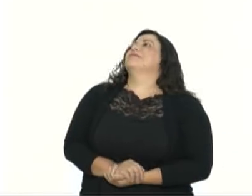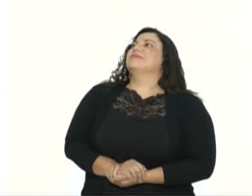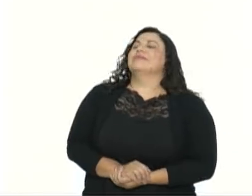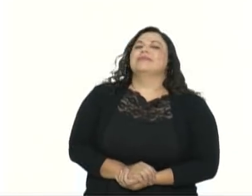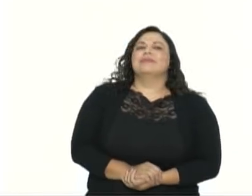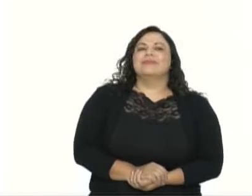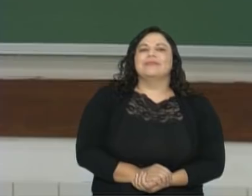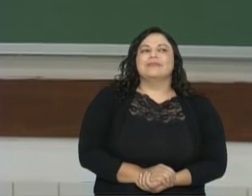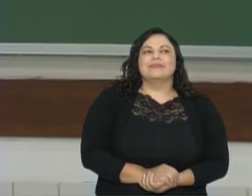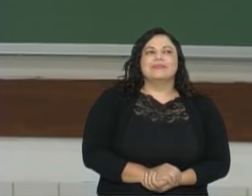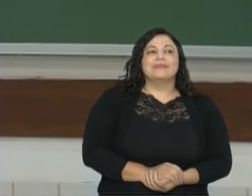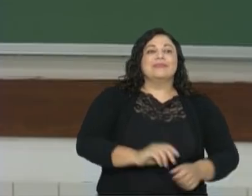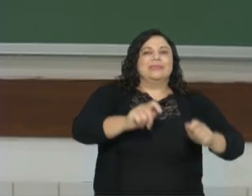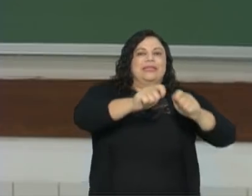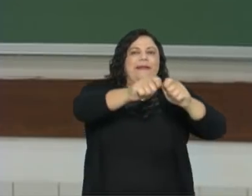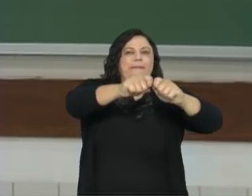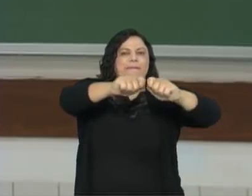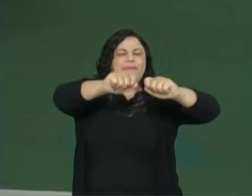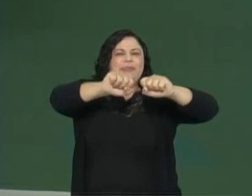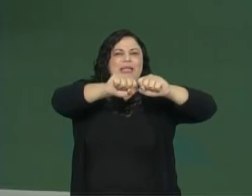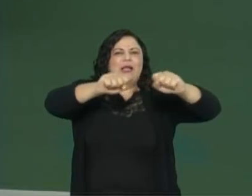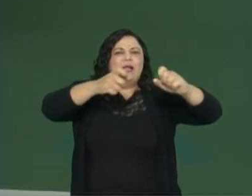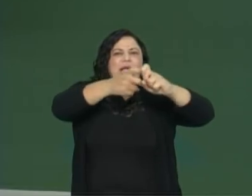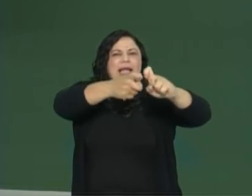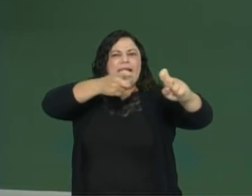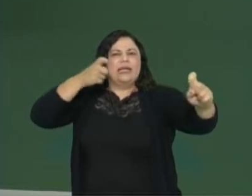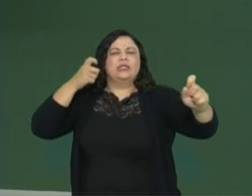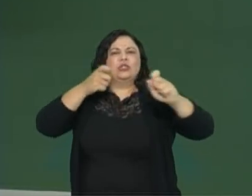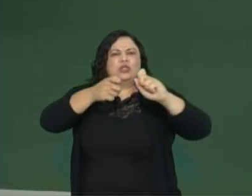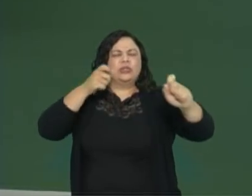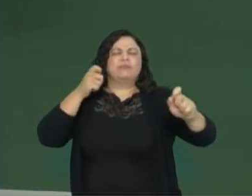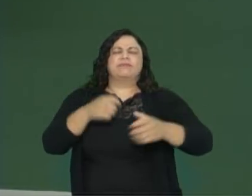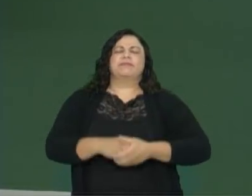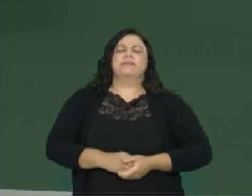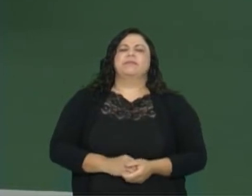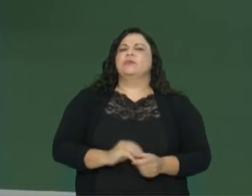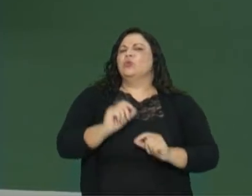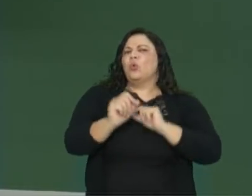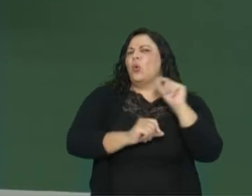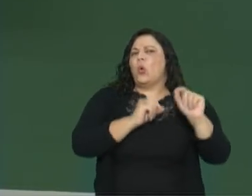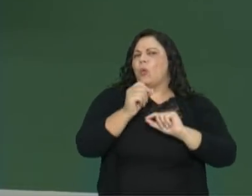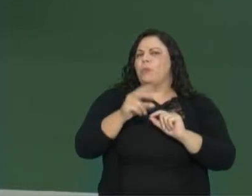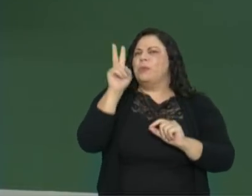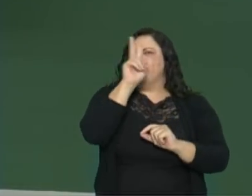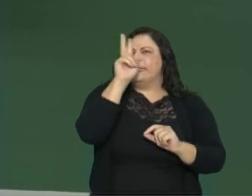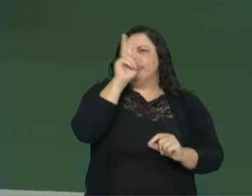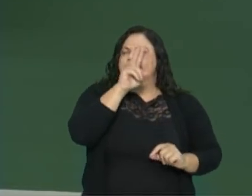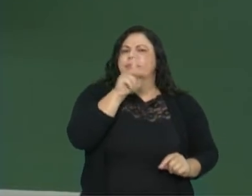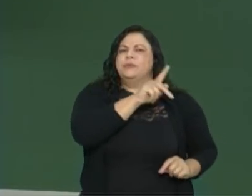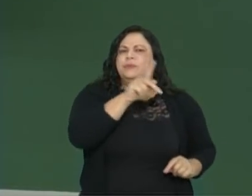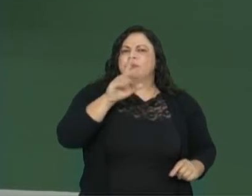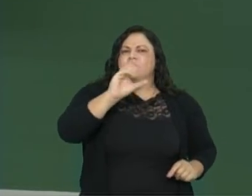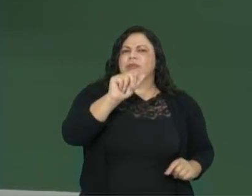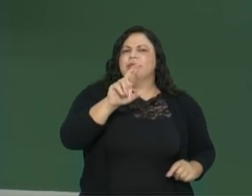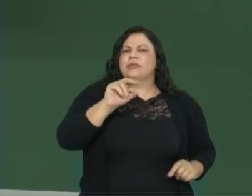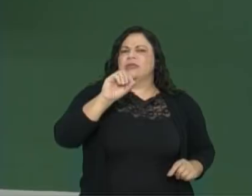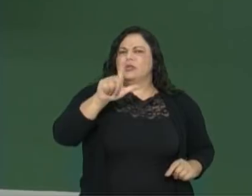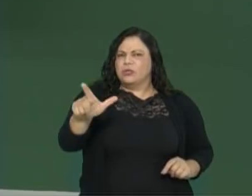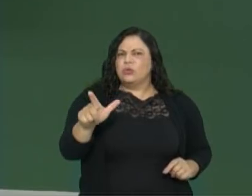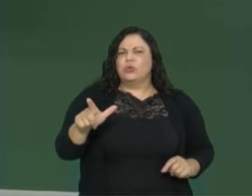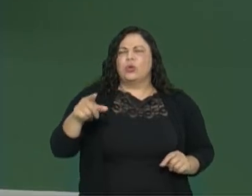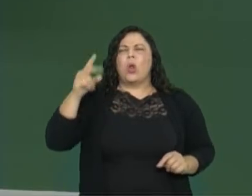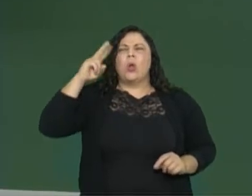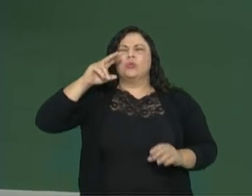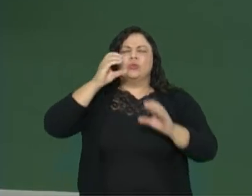tração, esticar cabos. A professora Carol trouxe para vocês o teleférico lá de Telemaco Borba. Eu trouxe outra coisa para